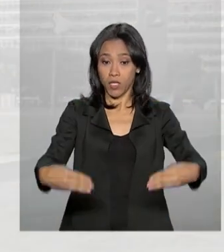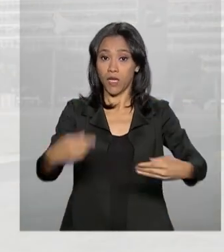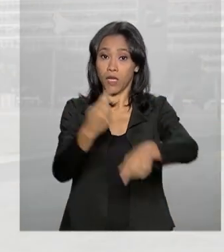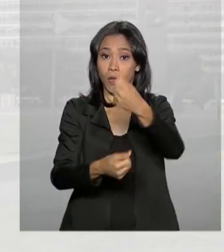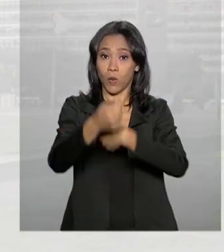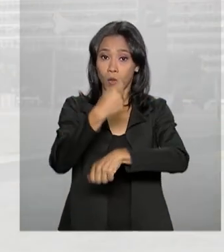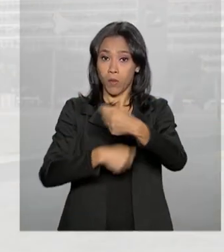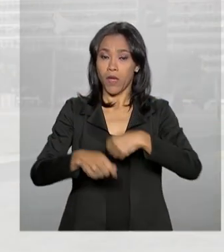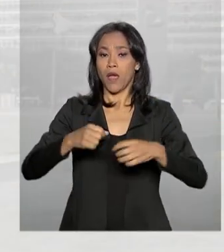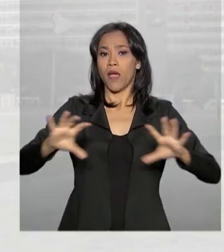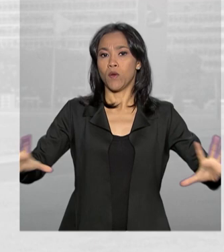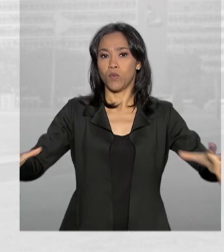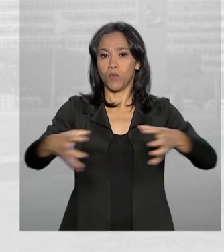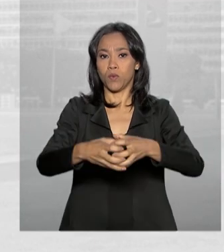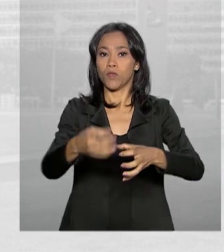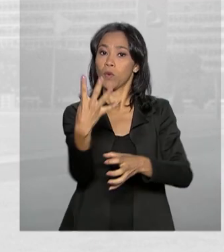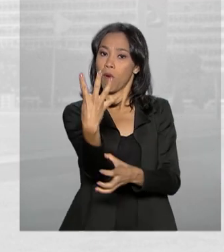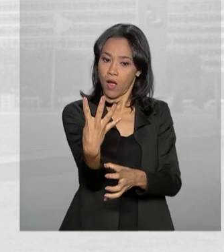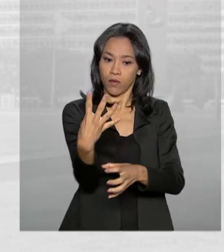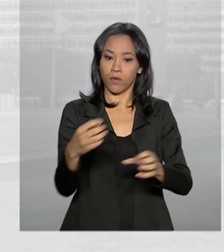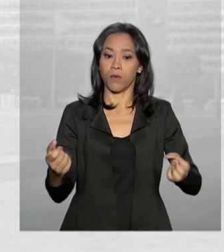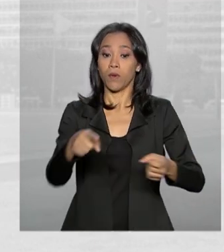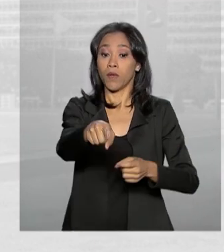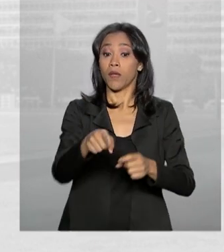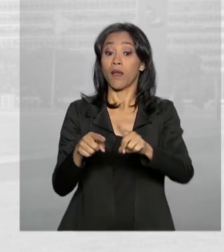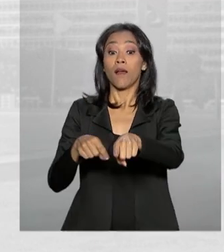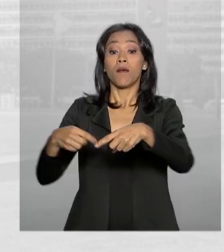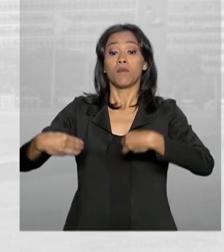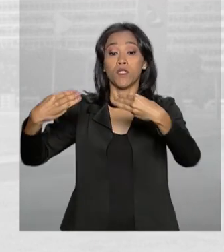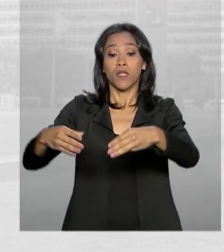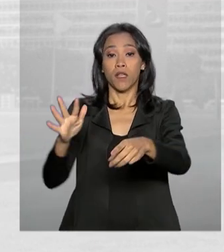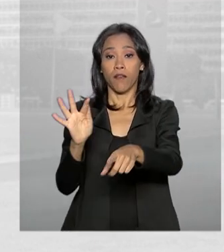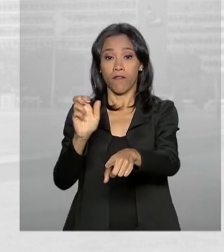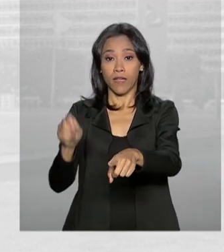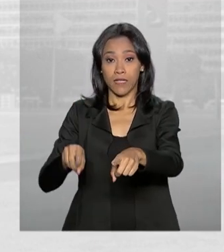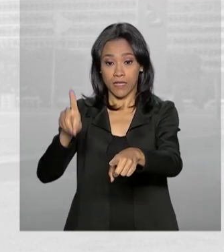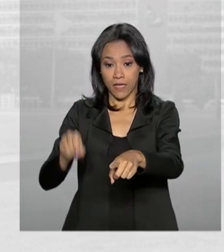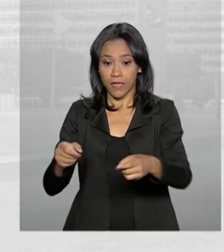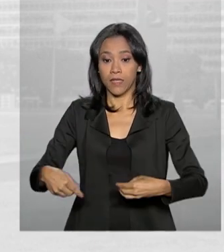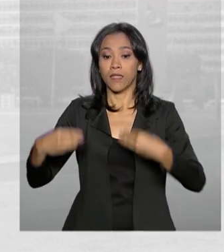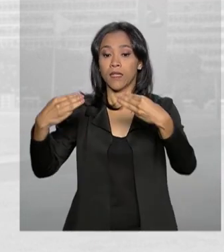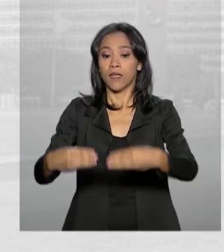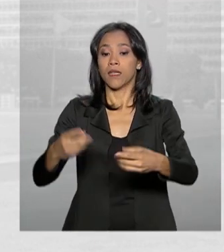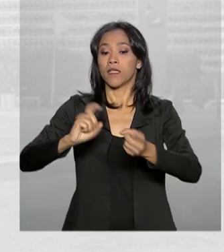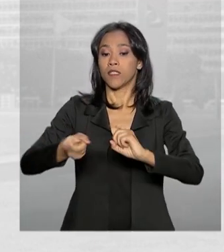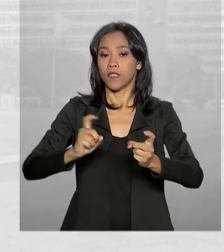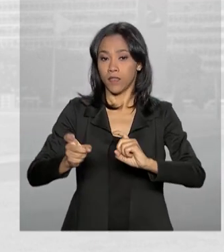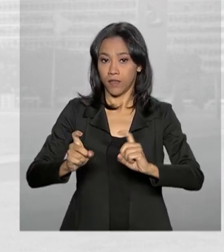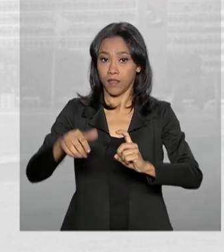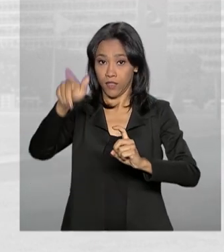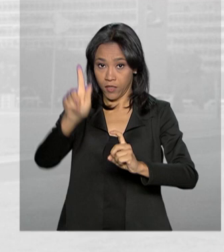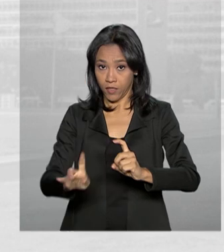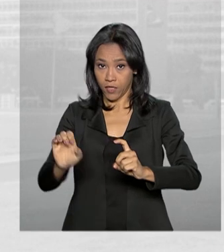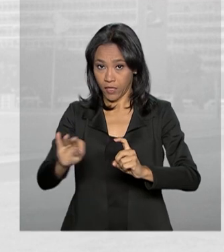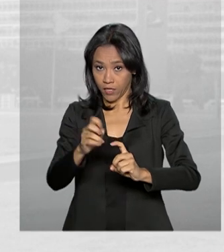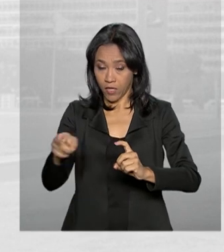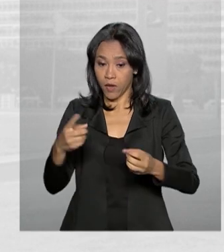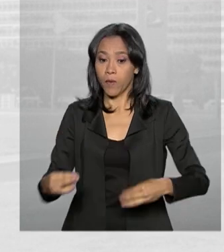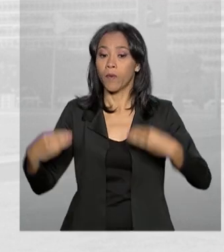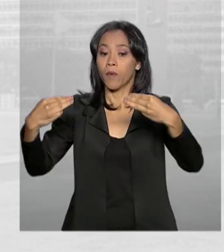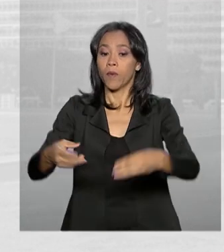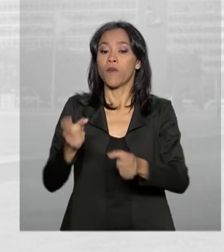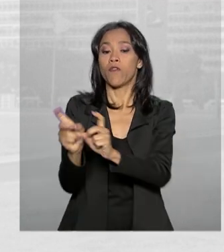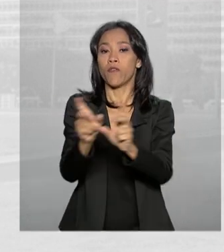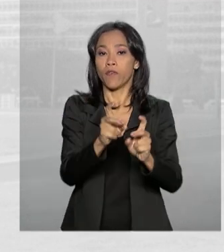é uma junção de quatro pastas. Fazenda, Planejamento, Desenvolvimento e Gestão, Indústria, Comércio Exterior e